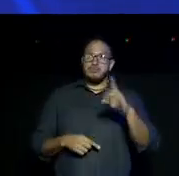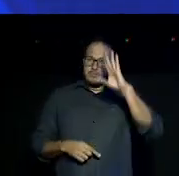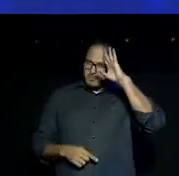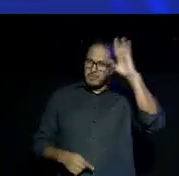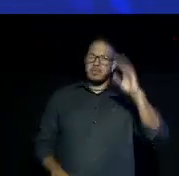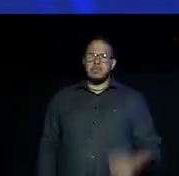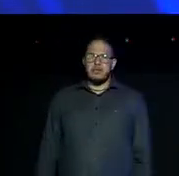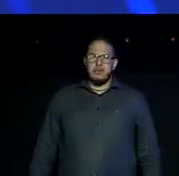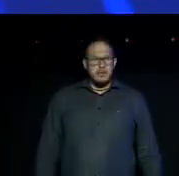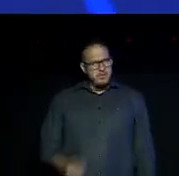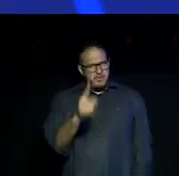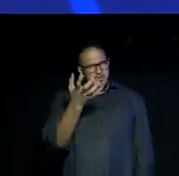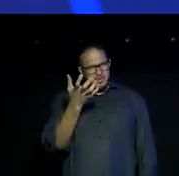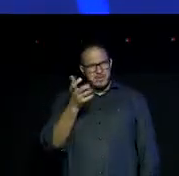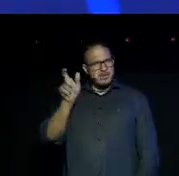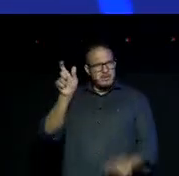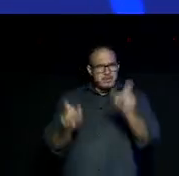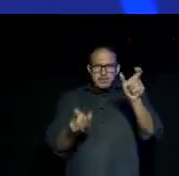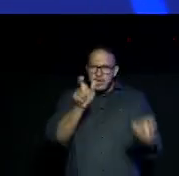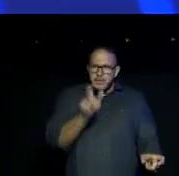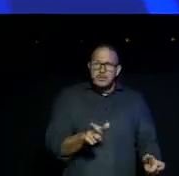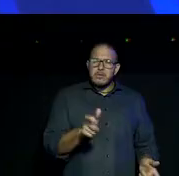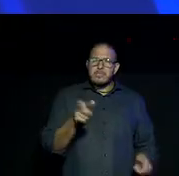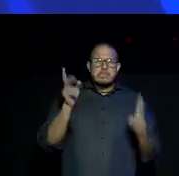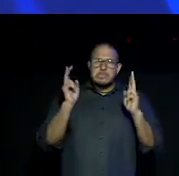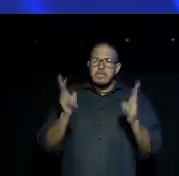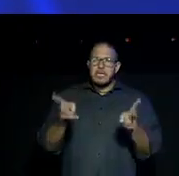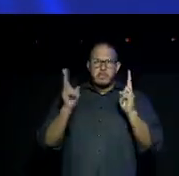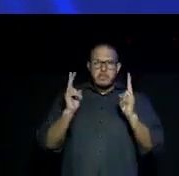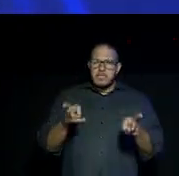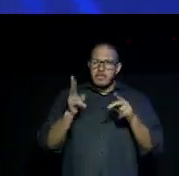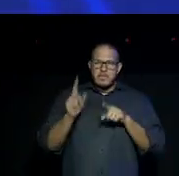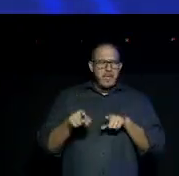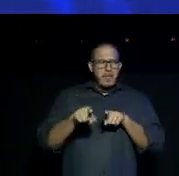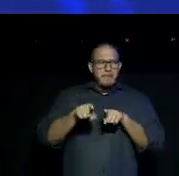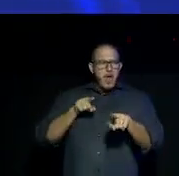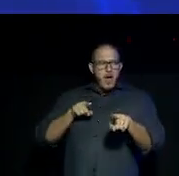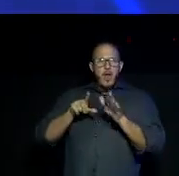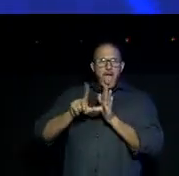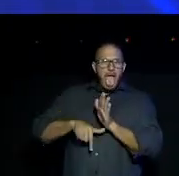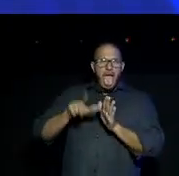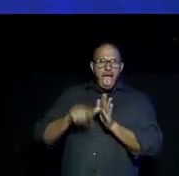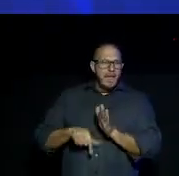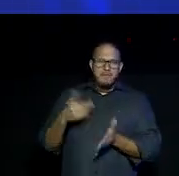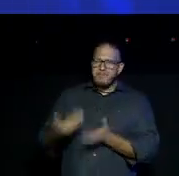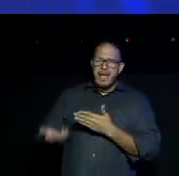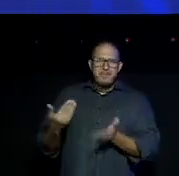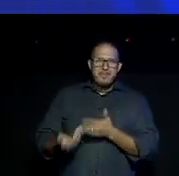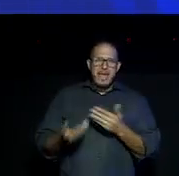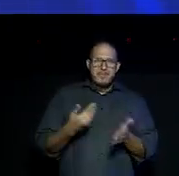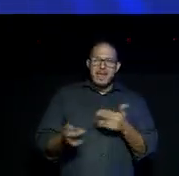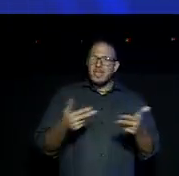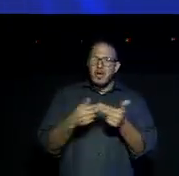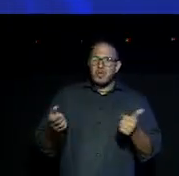fundamental. Você quer que essas pessoas estejam constantemente sendo passadas para trás, levando rasteiras, e